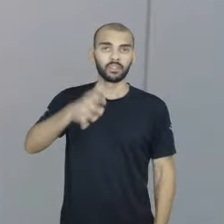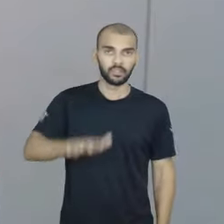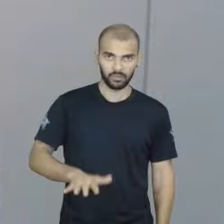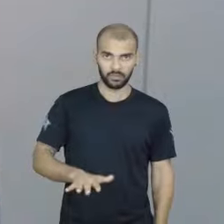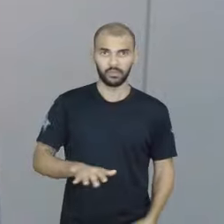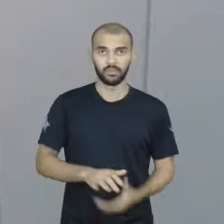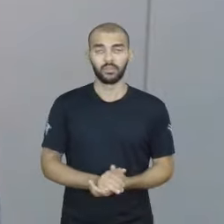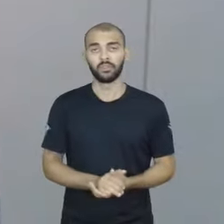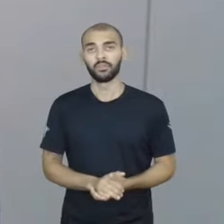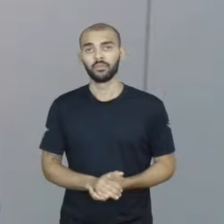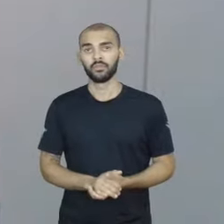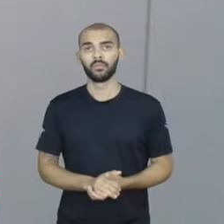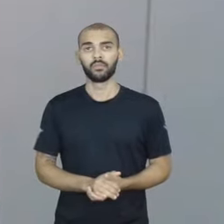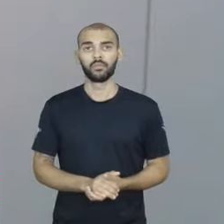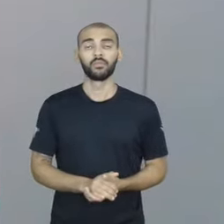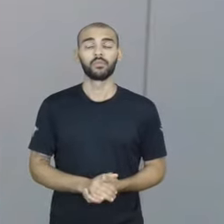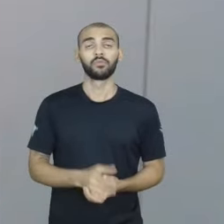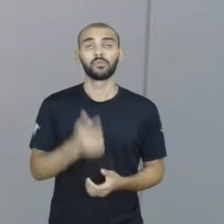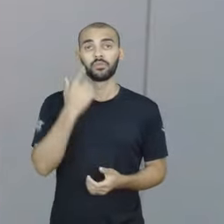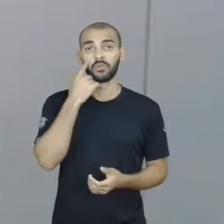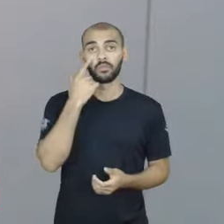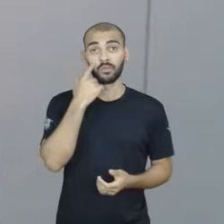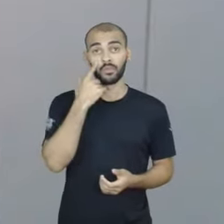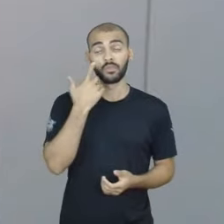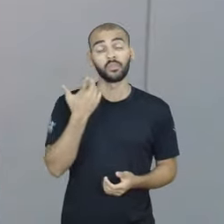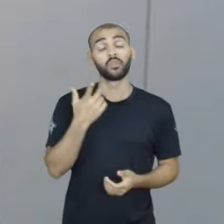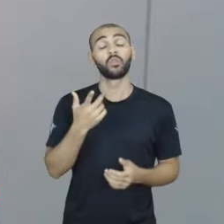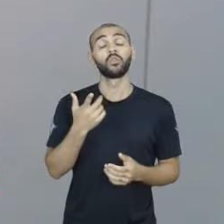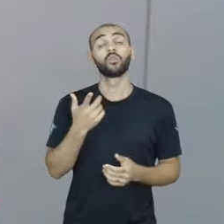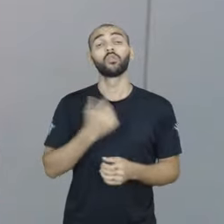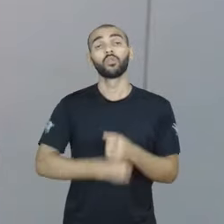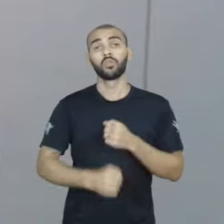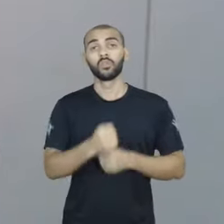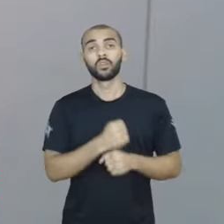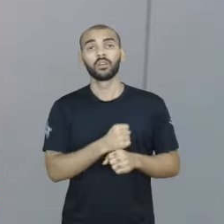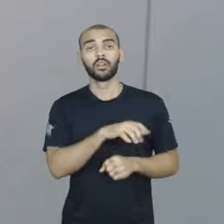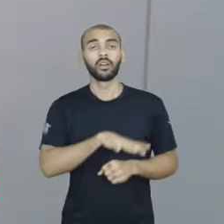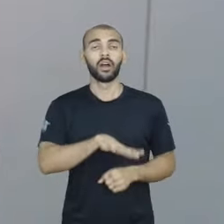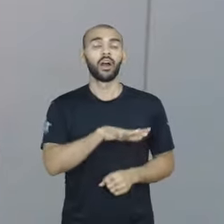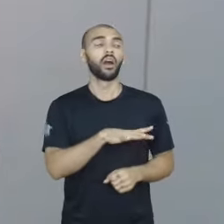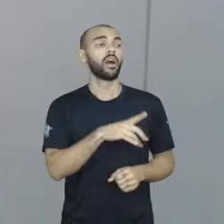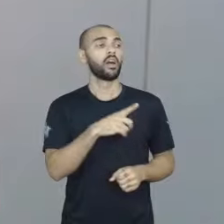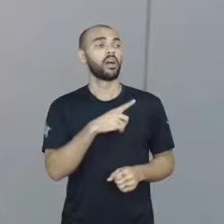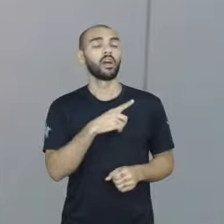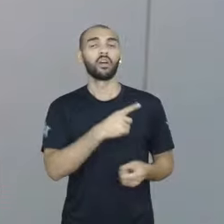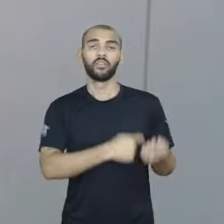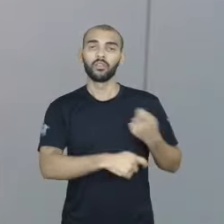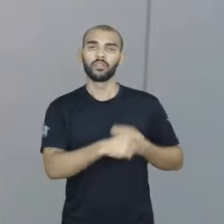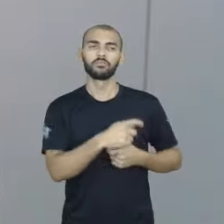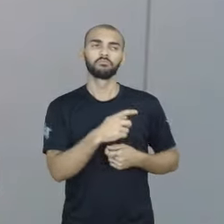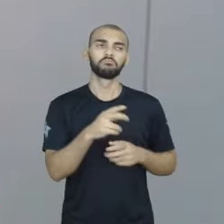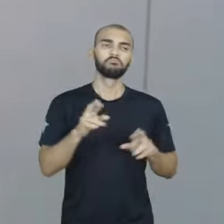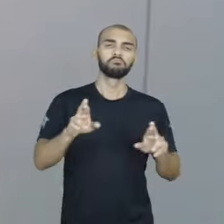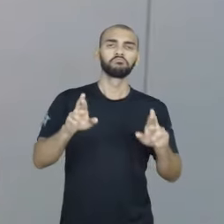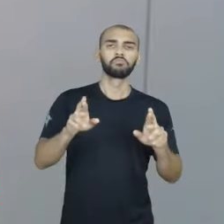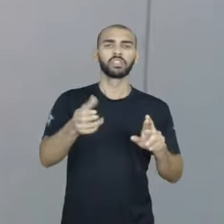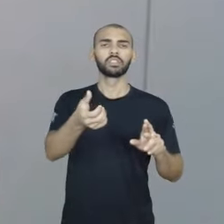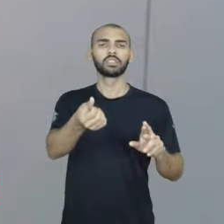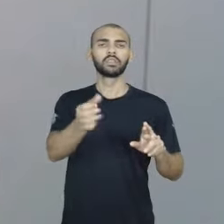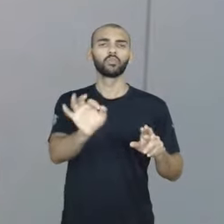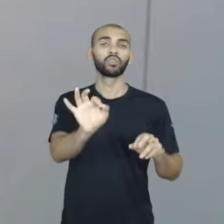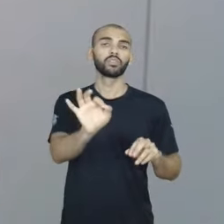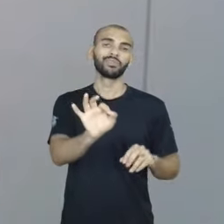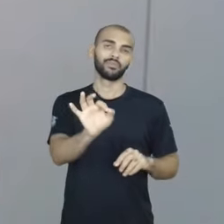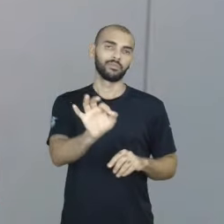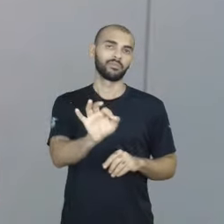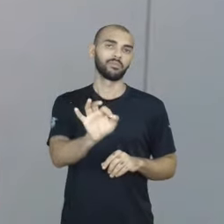passado, o mercado financeiro iniciou o ano esperando uma inflação próxima de 6% no ano de